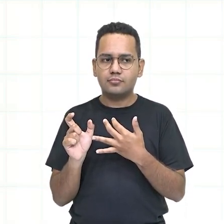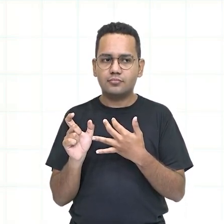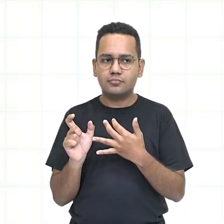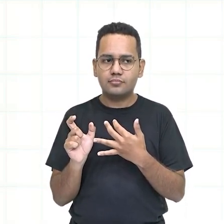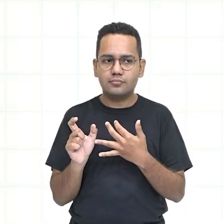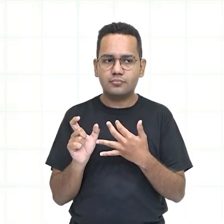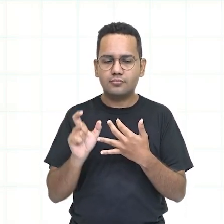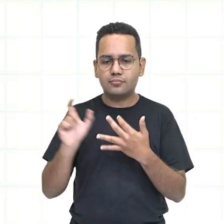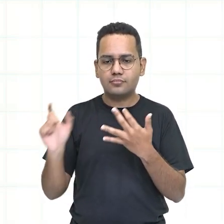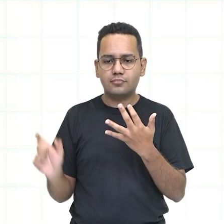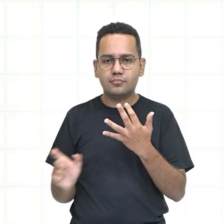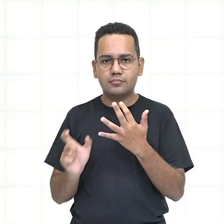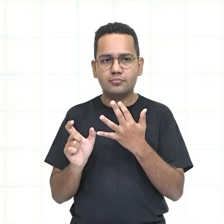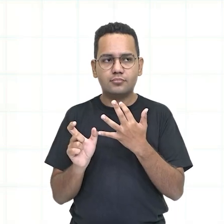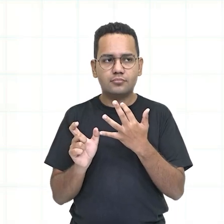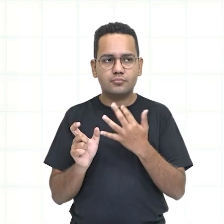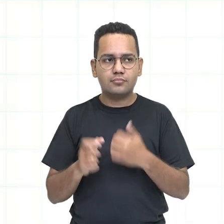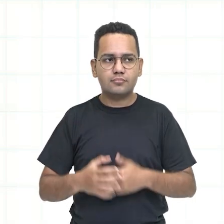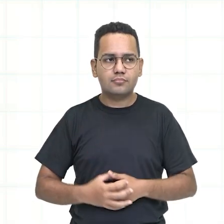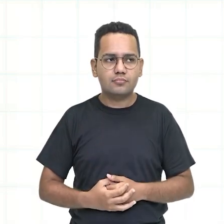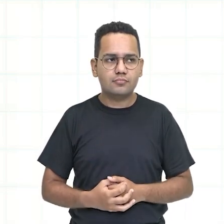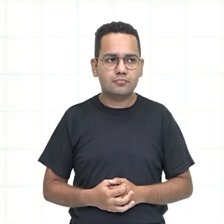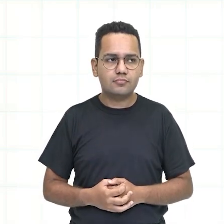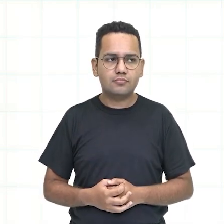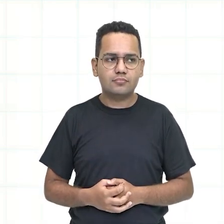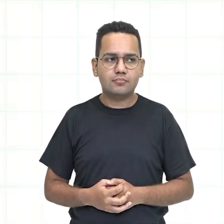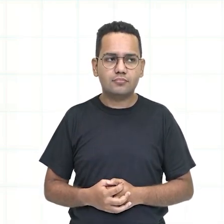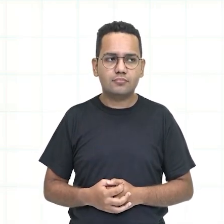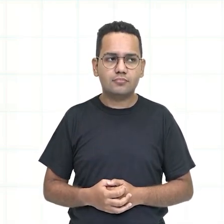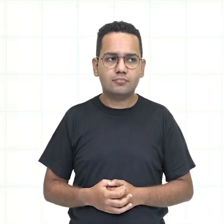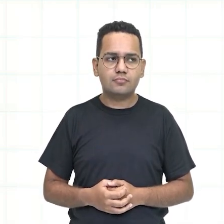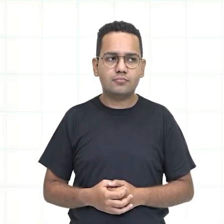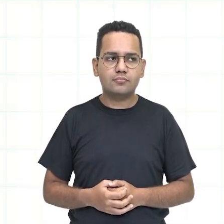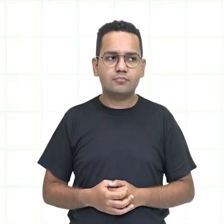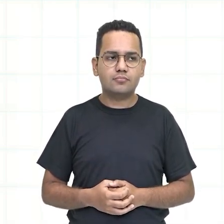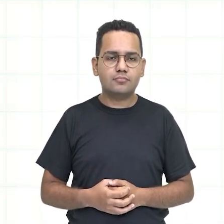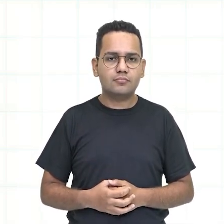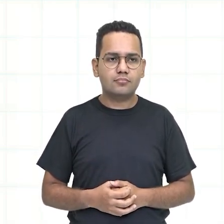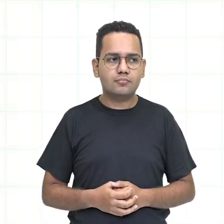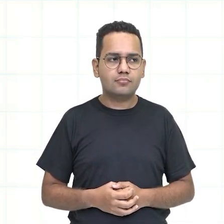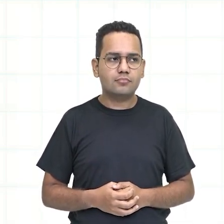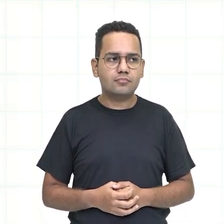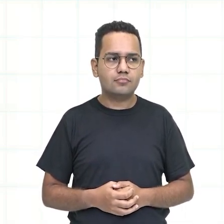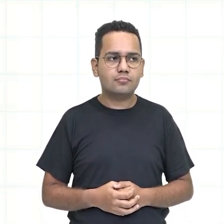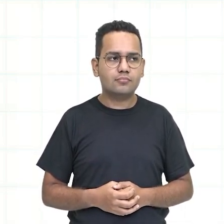whenever, e a letra E, so, ok?